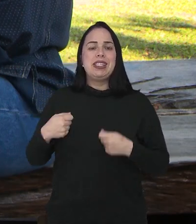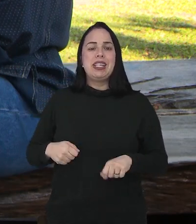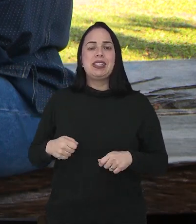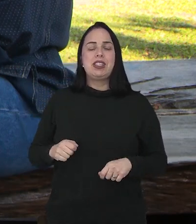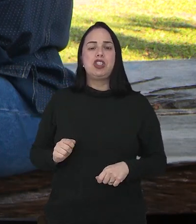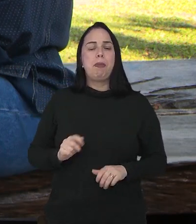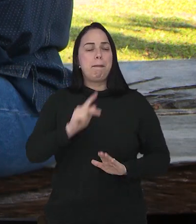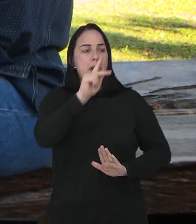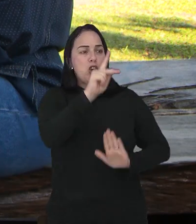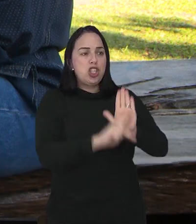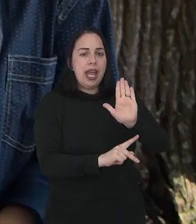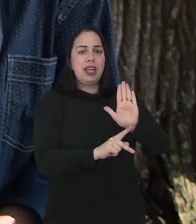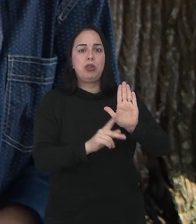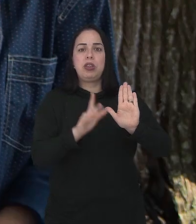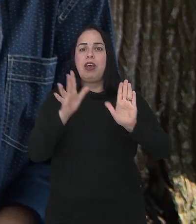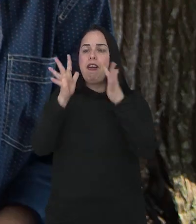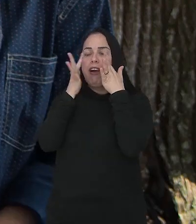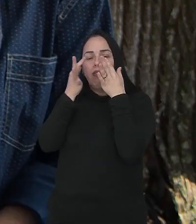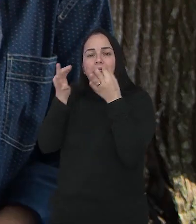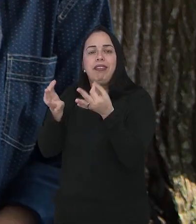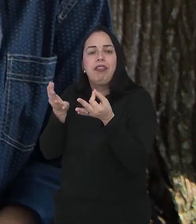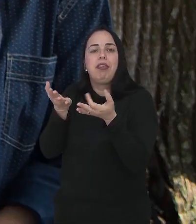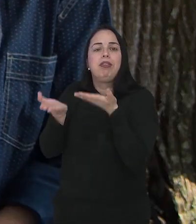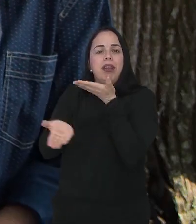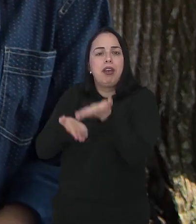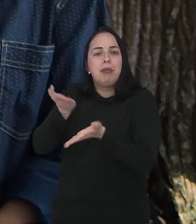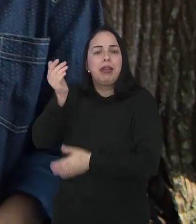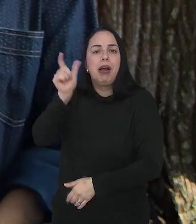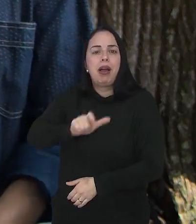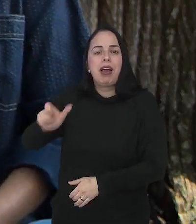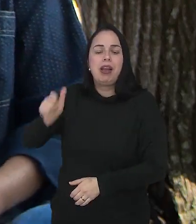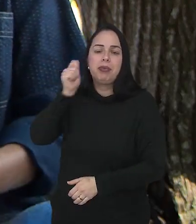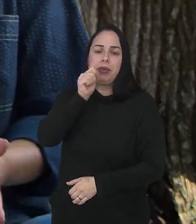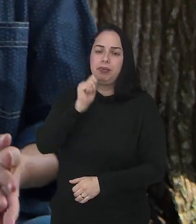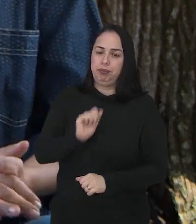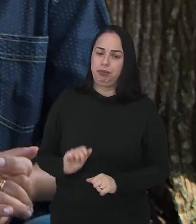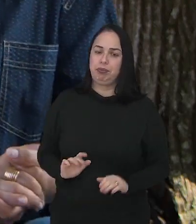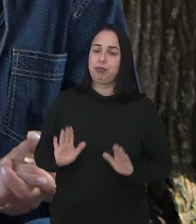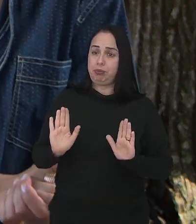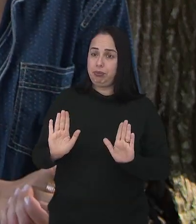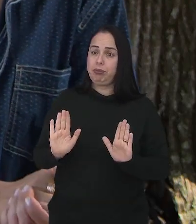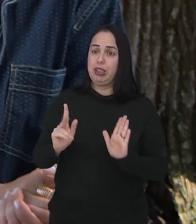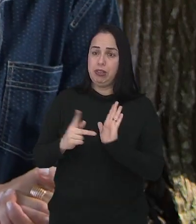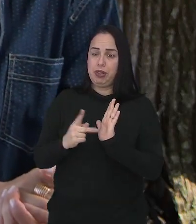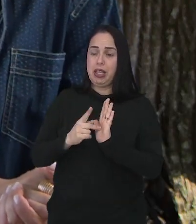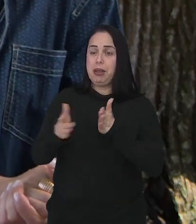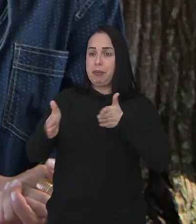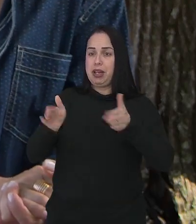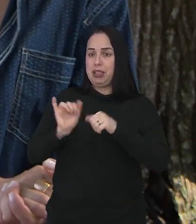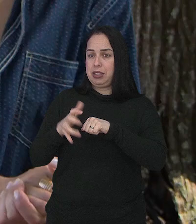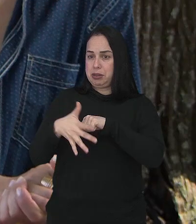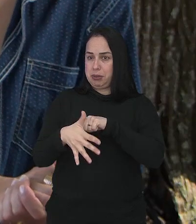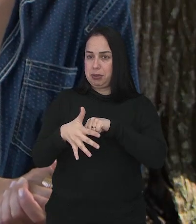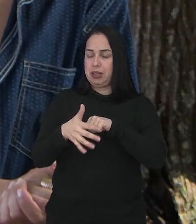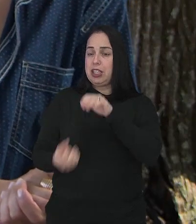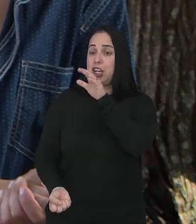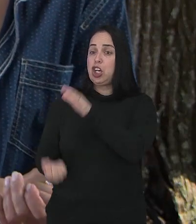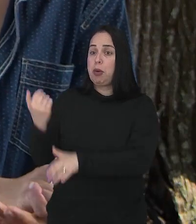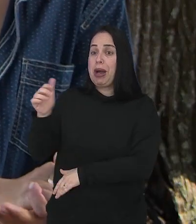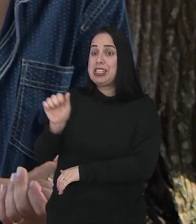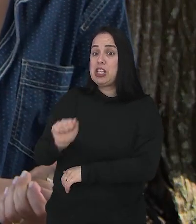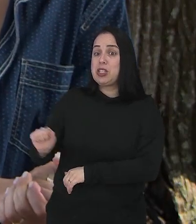mais projetos, de mais atenção voltada para a mulher? É que assim, na pandemia surgiu uma